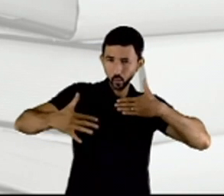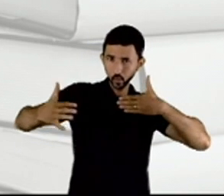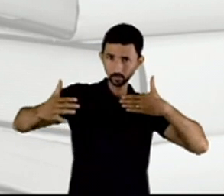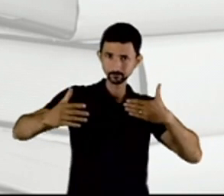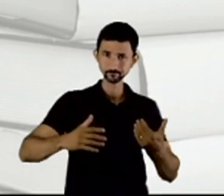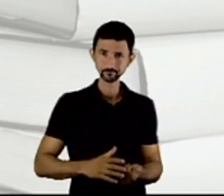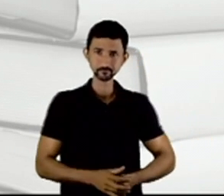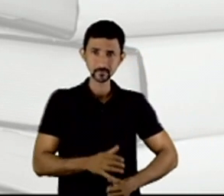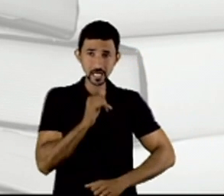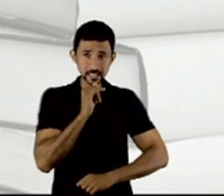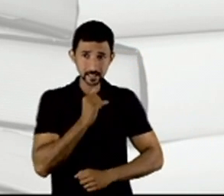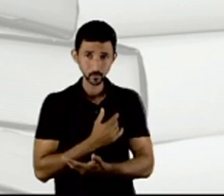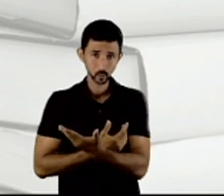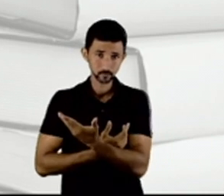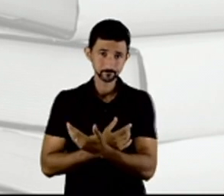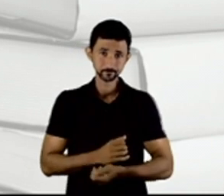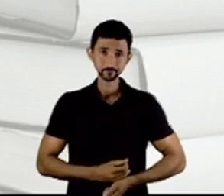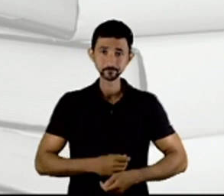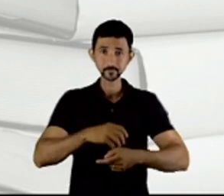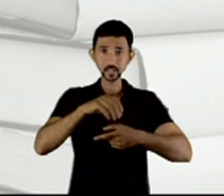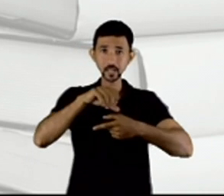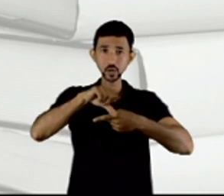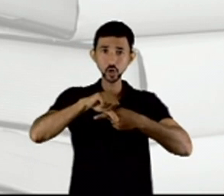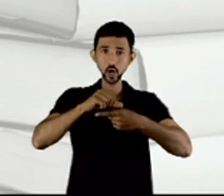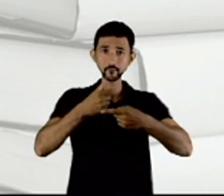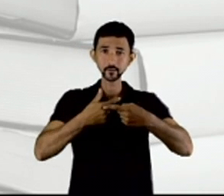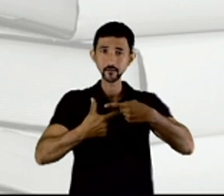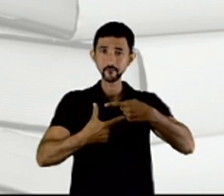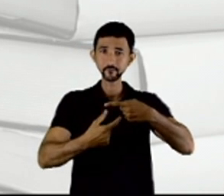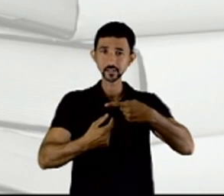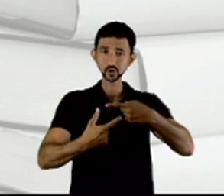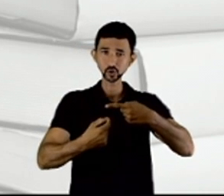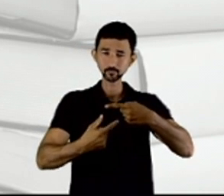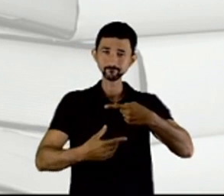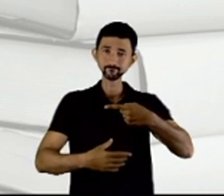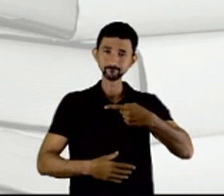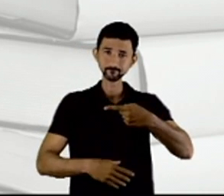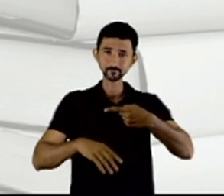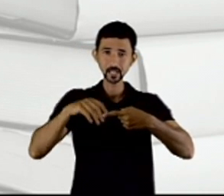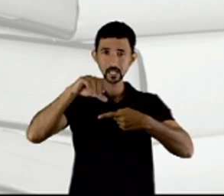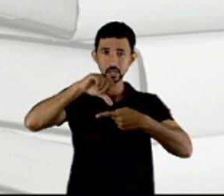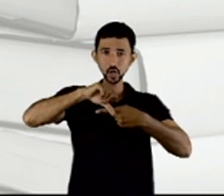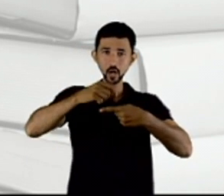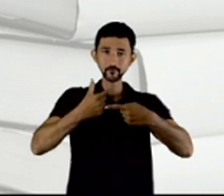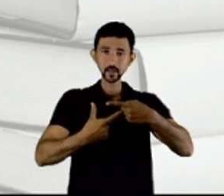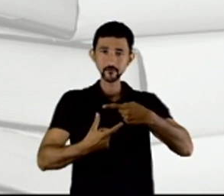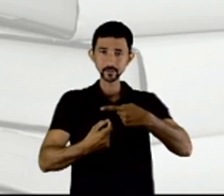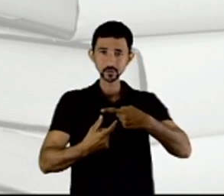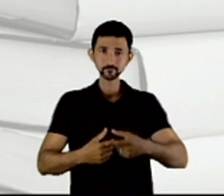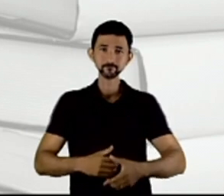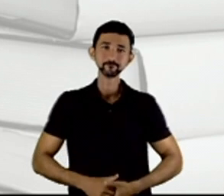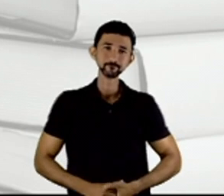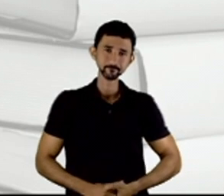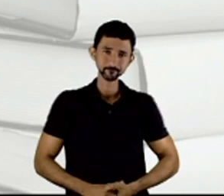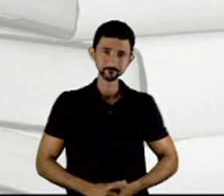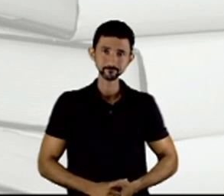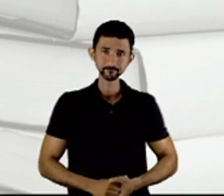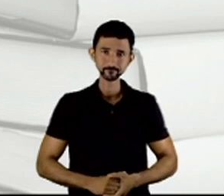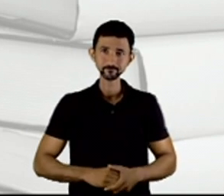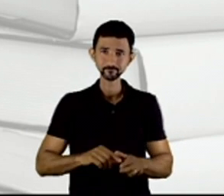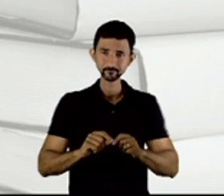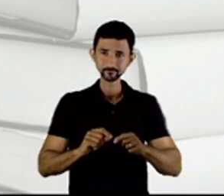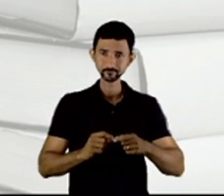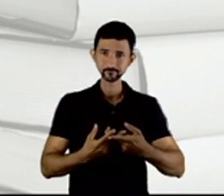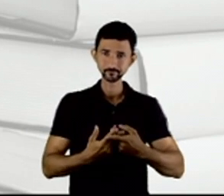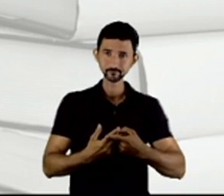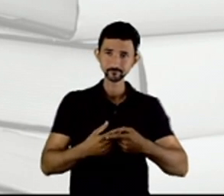exemplo, a fração 9/20, ou 9 sobre 20, certo? Se for razão, eu vou ler